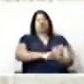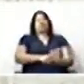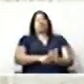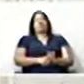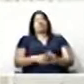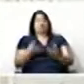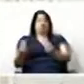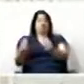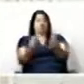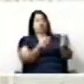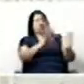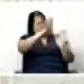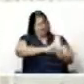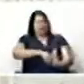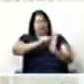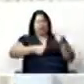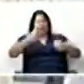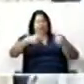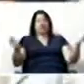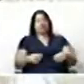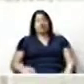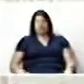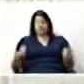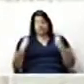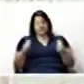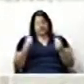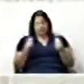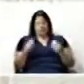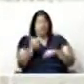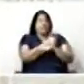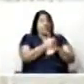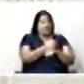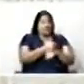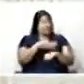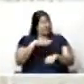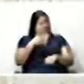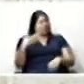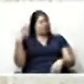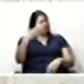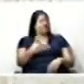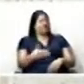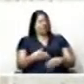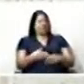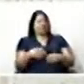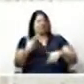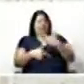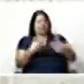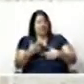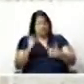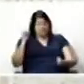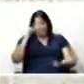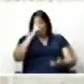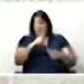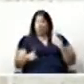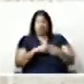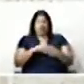os carros, para roubar. E qual profissional que vai se arriscar sua vida por um salário, como diz